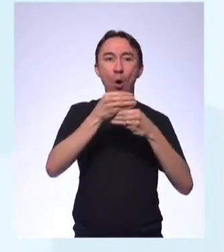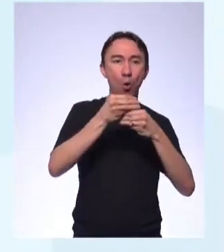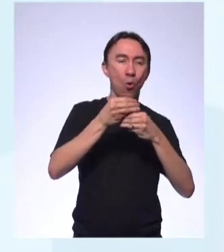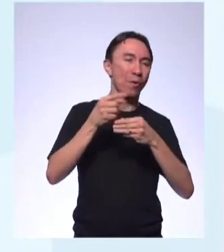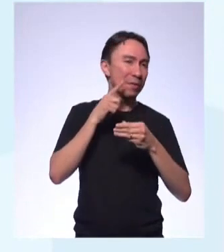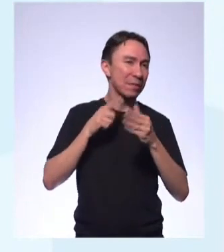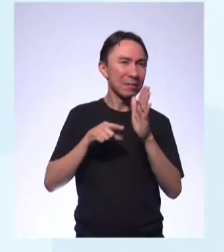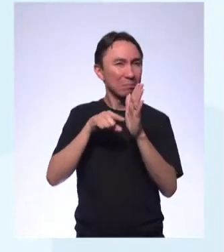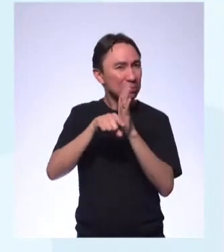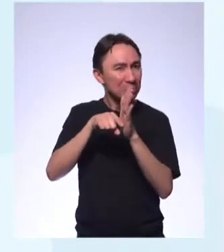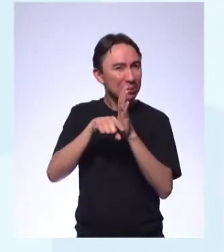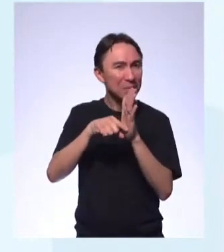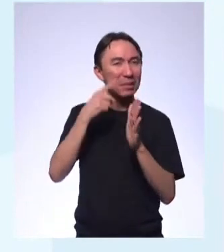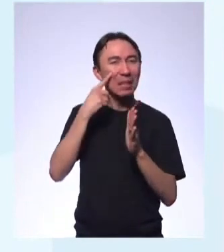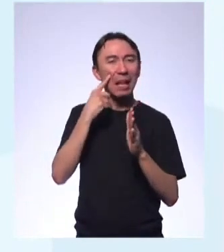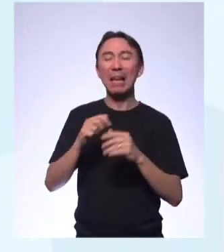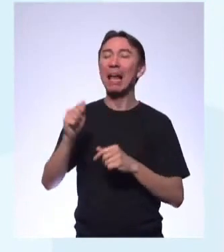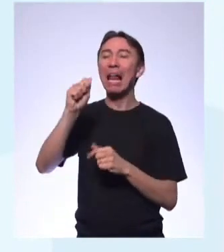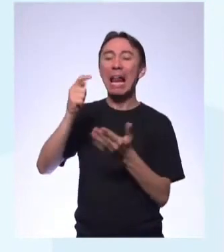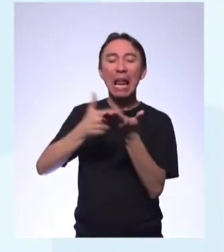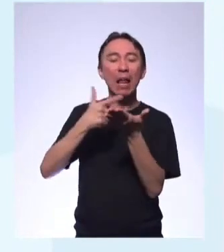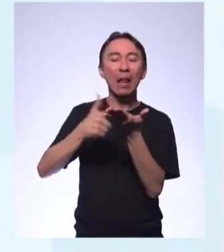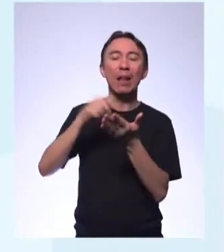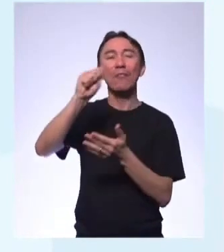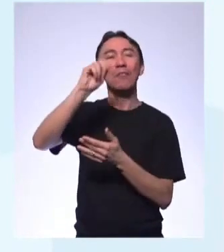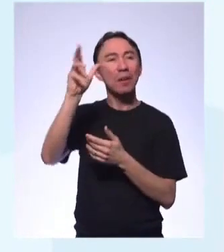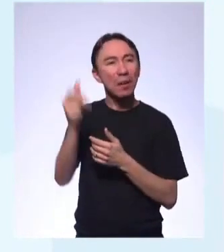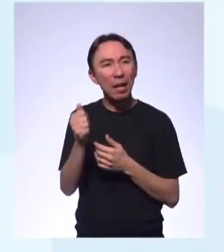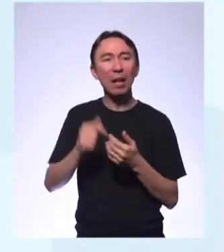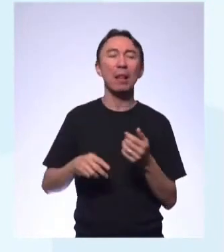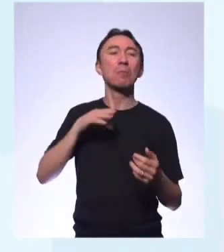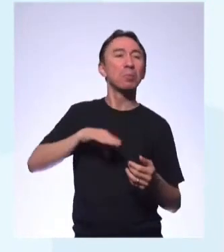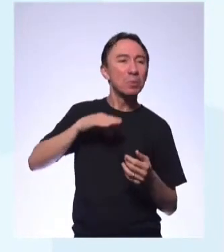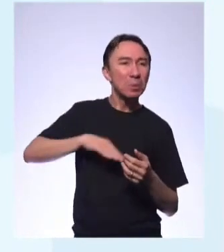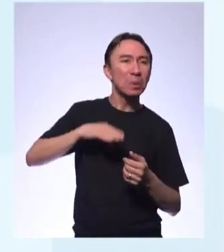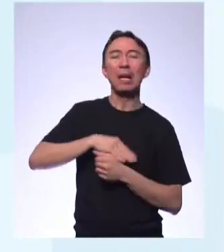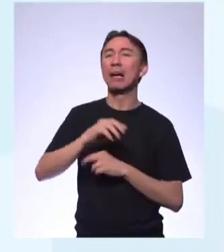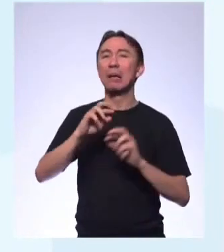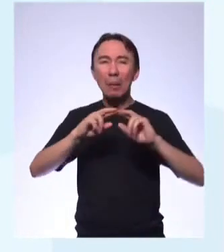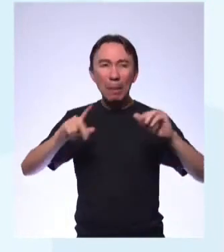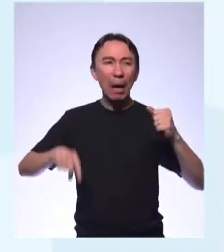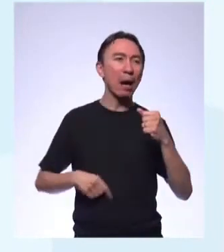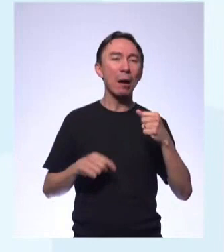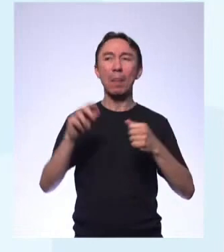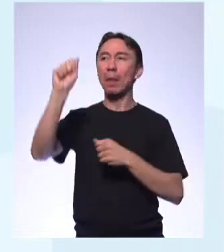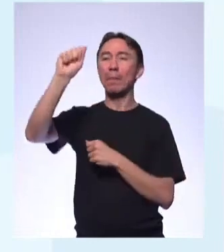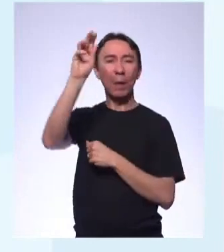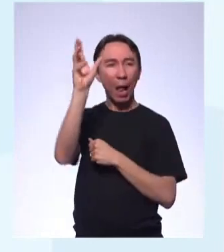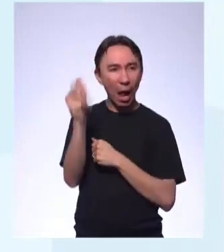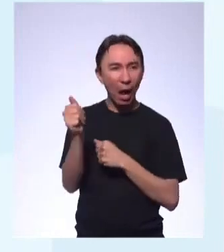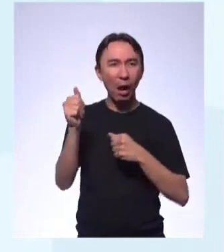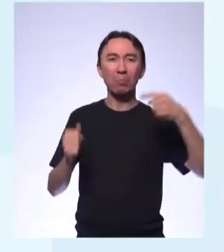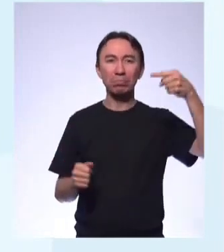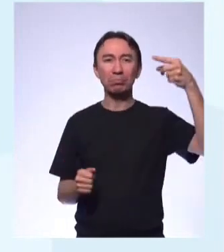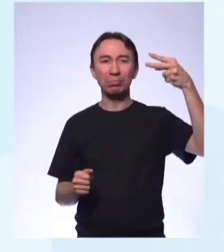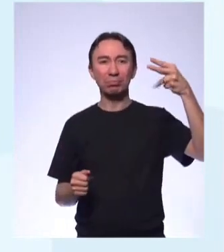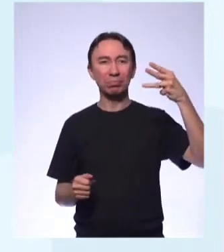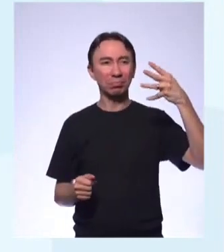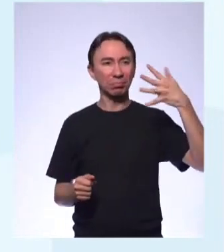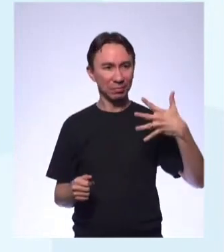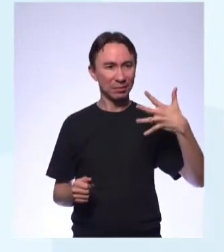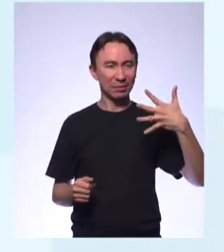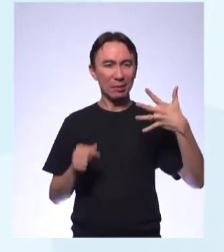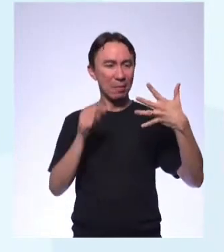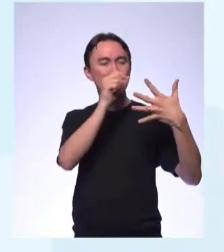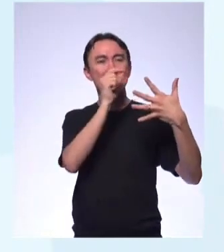das literaturas africanas de língua portuguesa, angolana, cabo-verdiana, moçambicana, guinezense, santomezense, aí